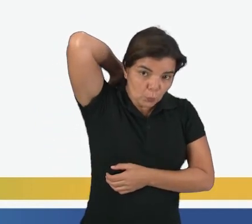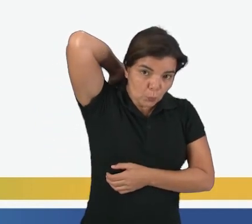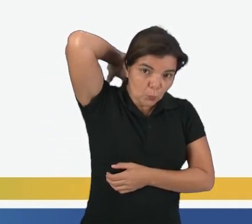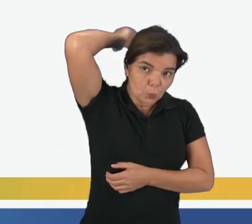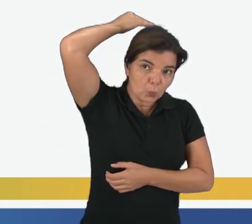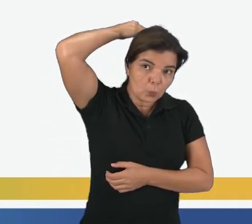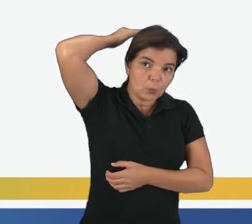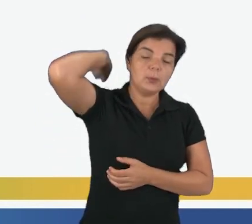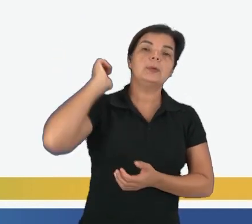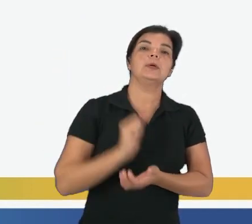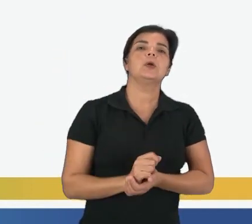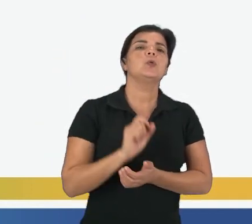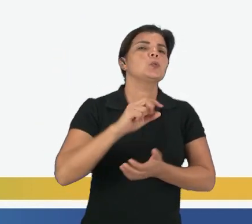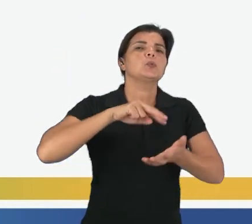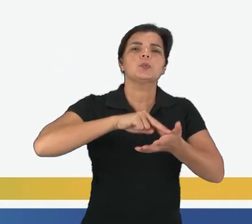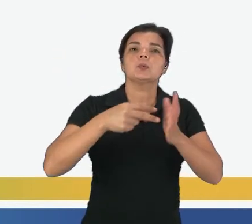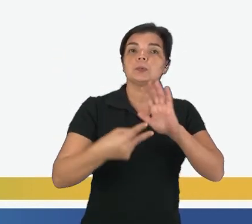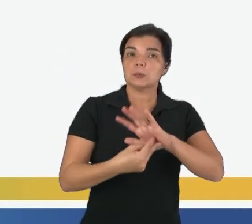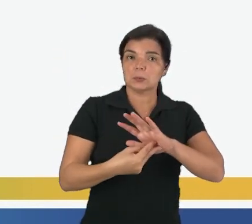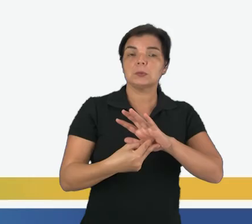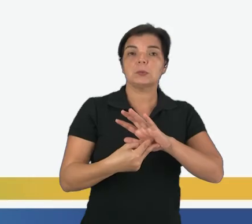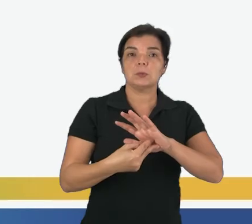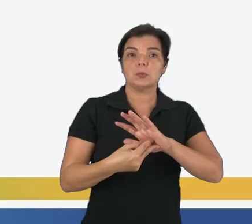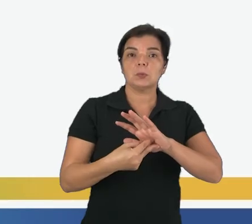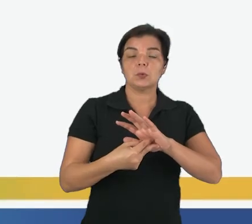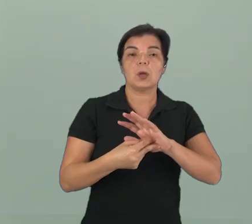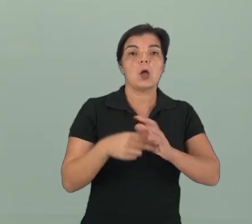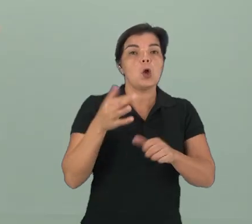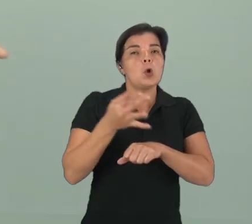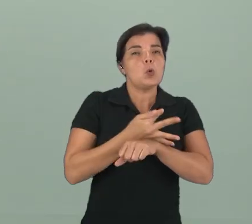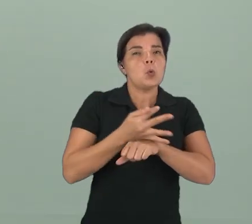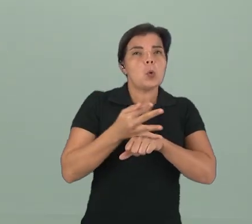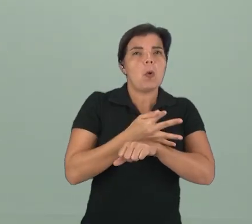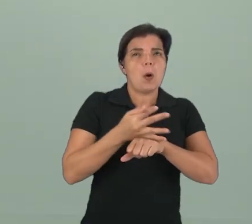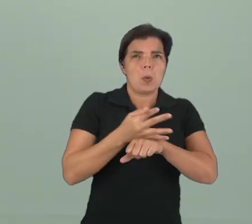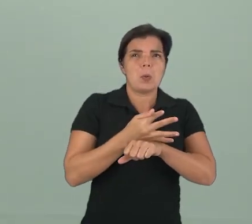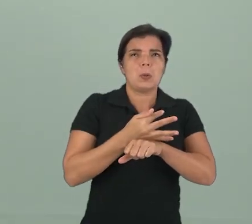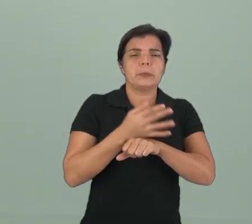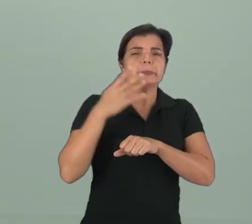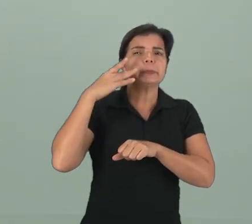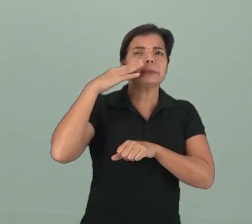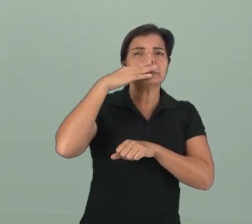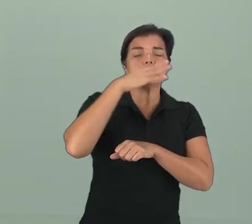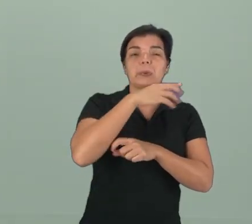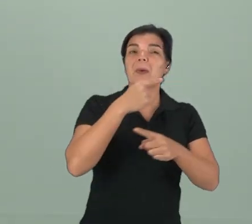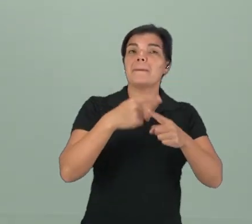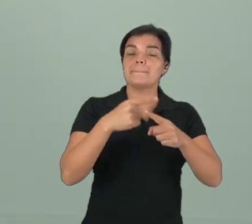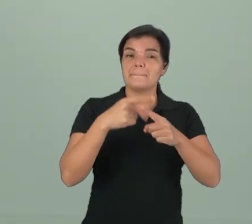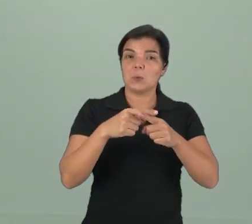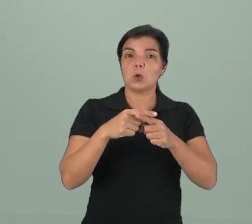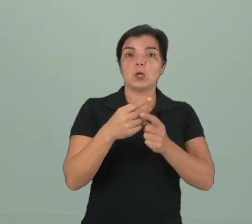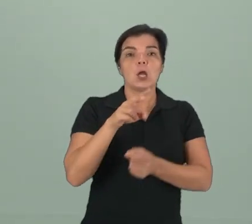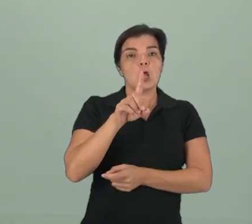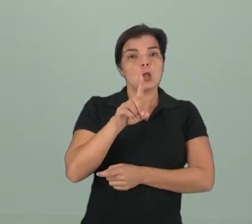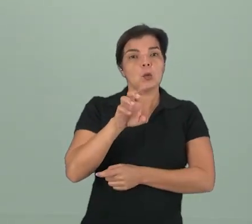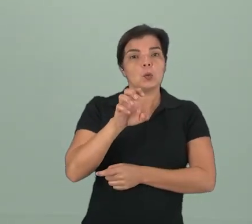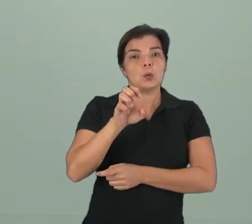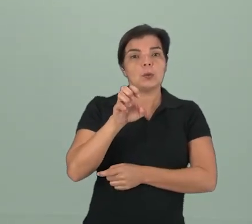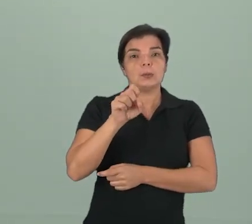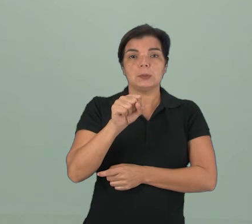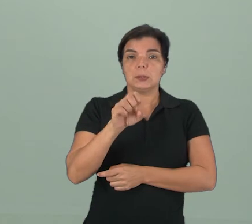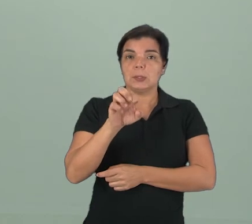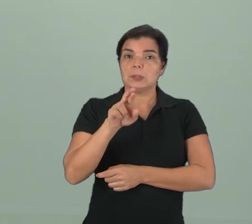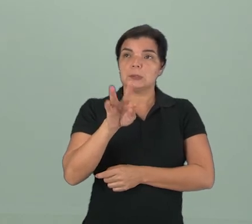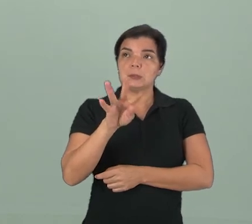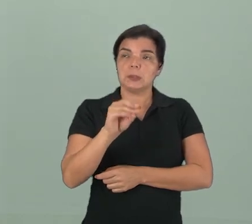Olha só. E o que quer dizer, turminha? É suportar extremas temperaturas. É porque no deserto, durante o